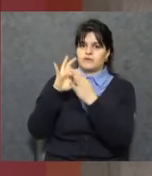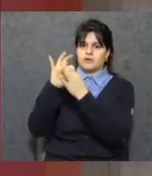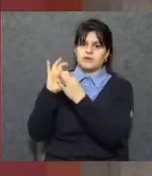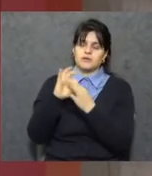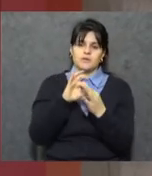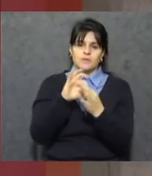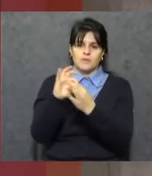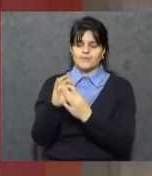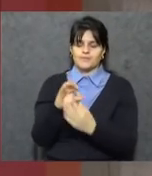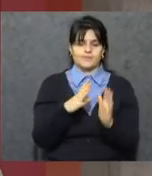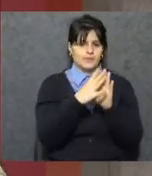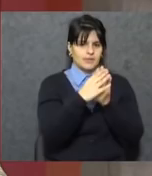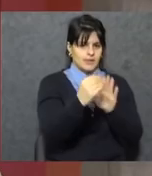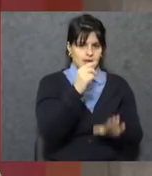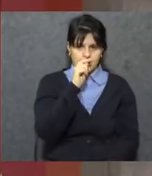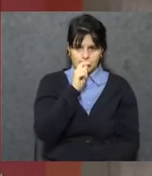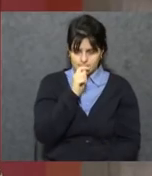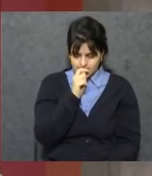Santo.